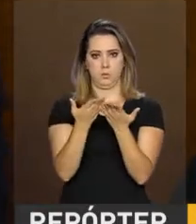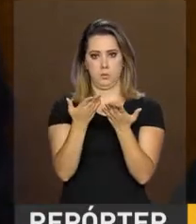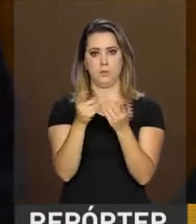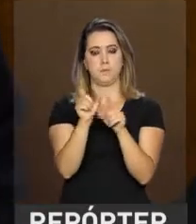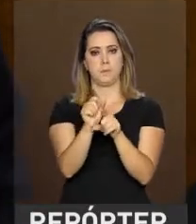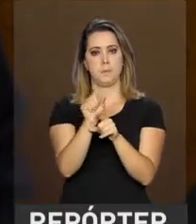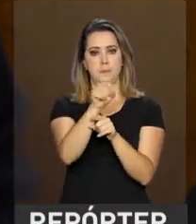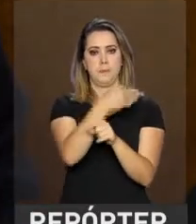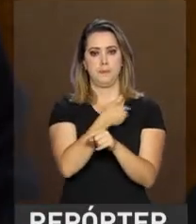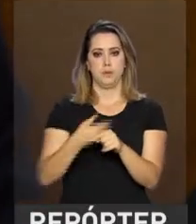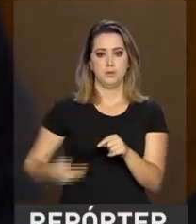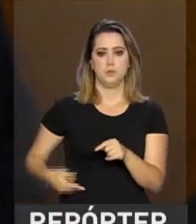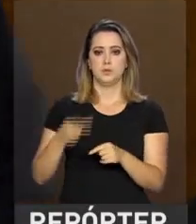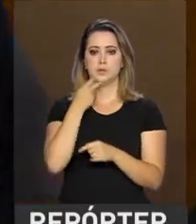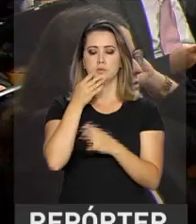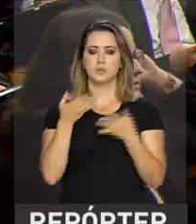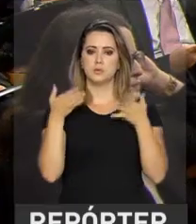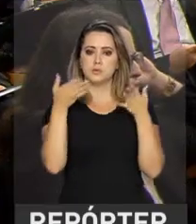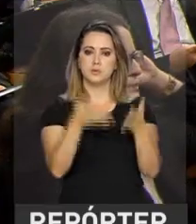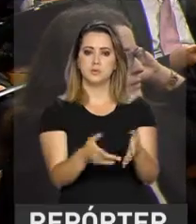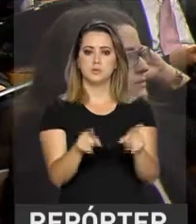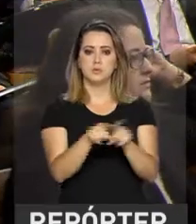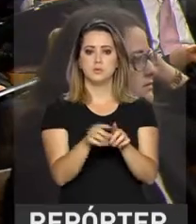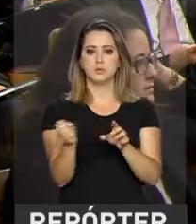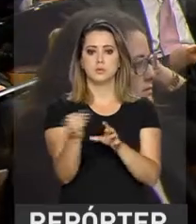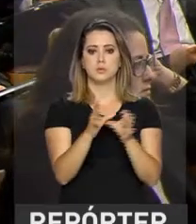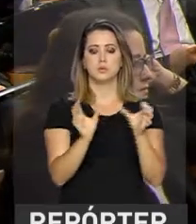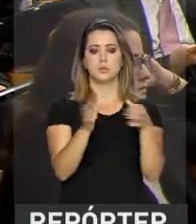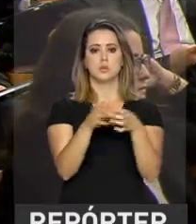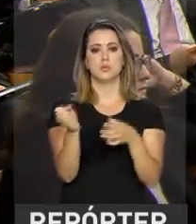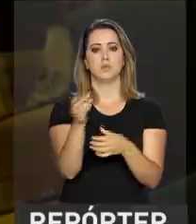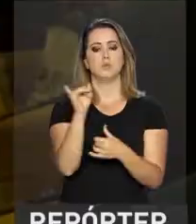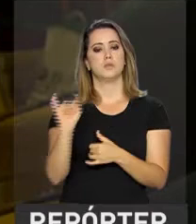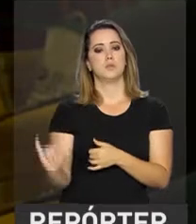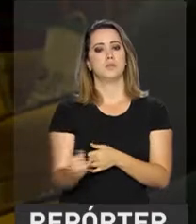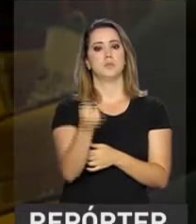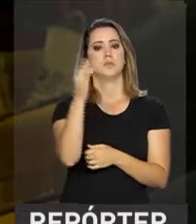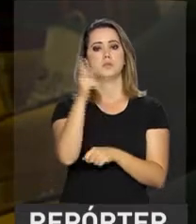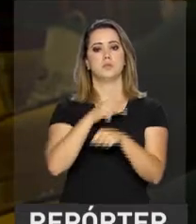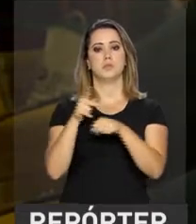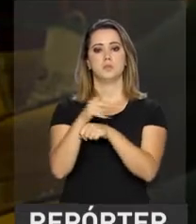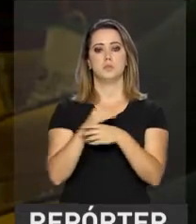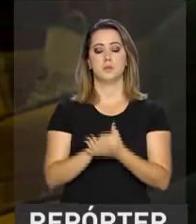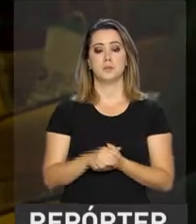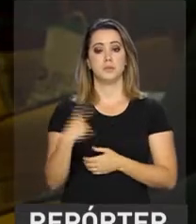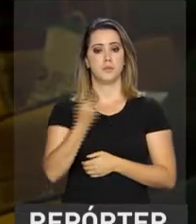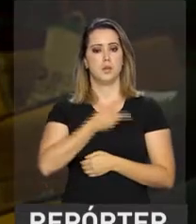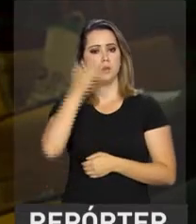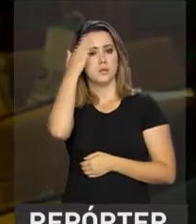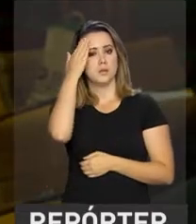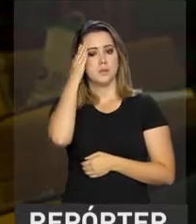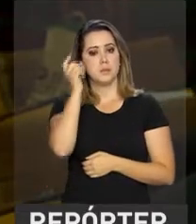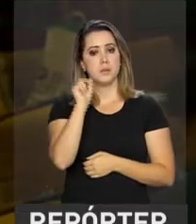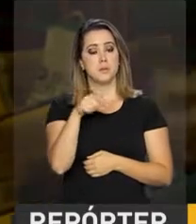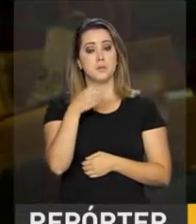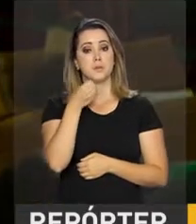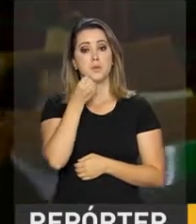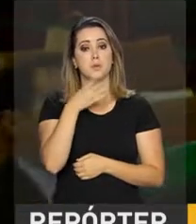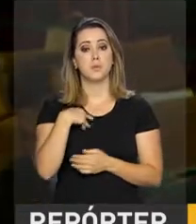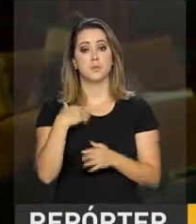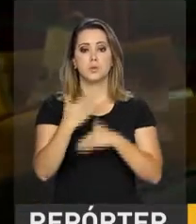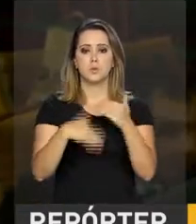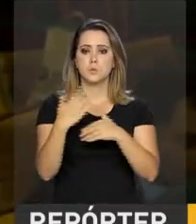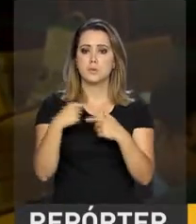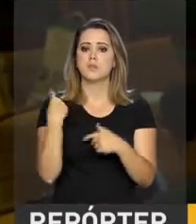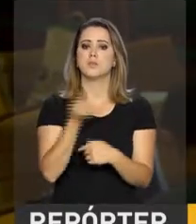acordo com o governo, fazer parte da instituição vai trazer novas oportunidades para o país. Nós sabemos que os benefícios de um processo desse é justamente a